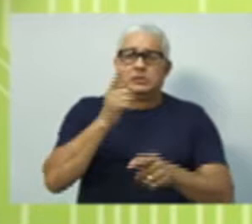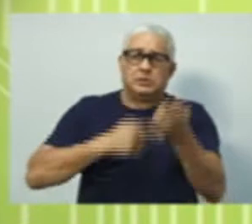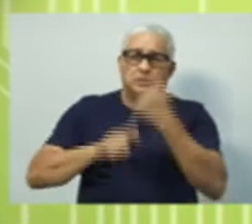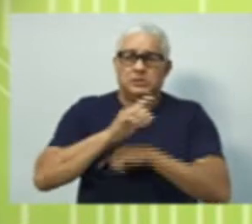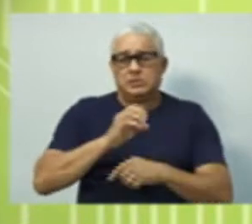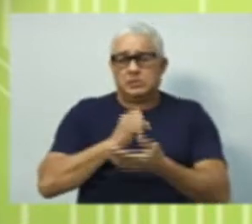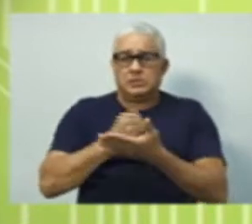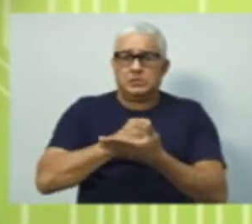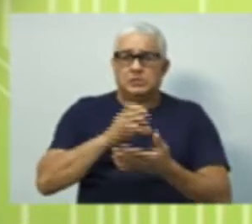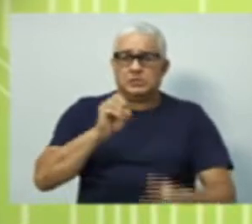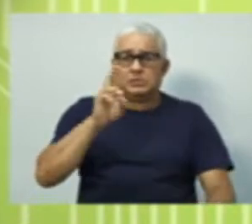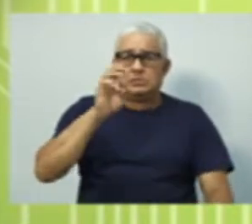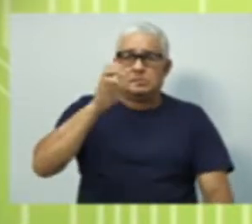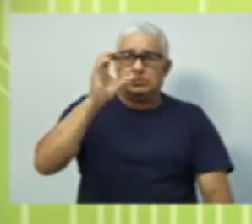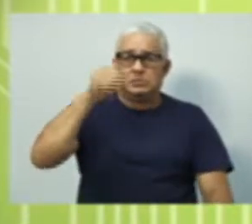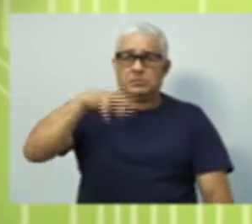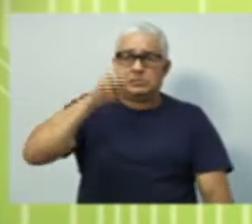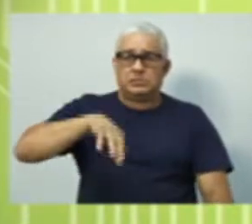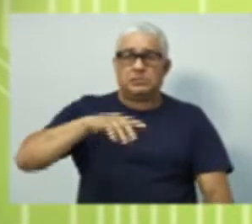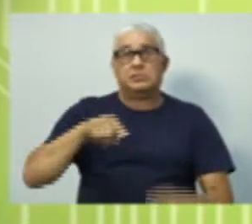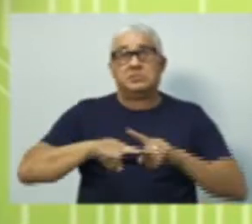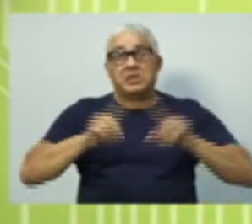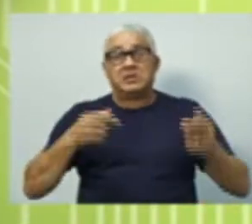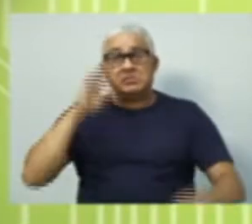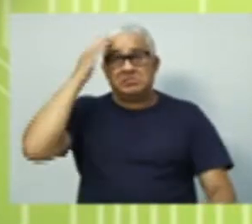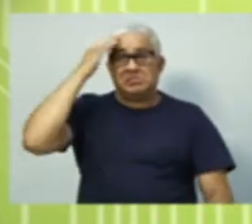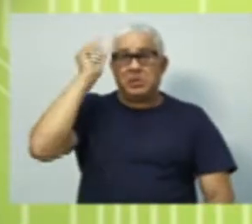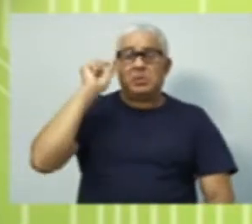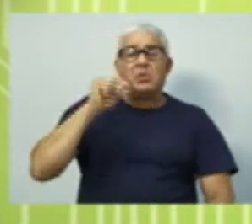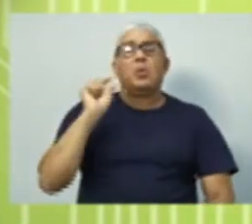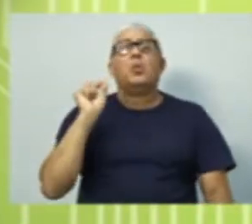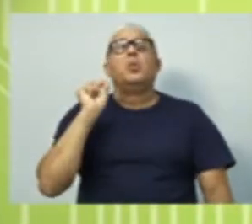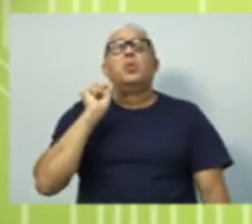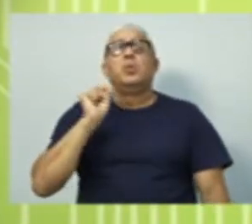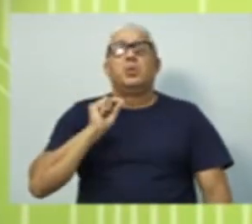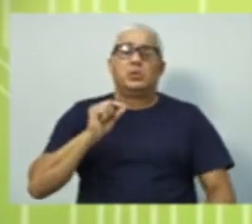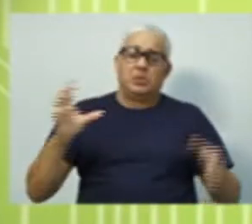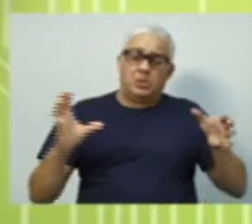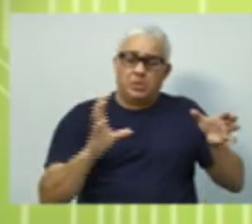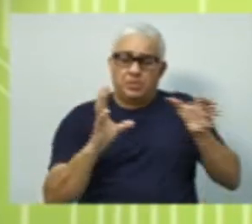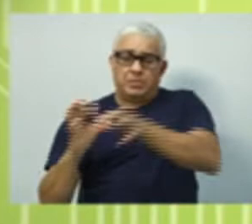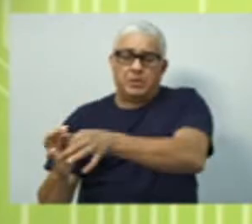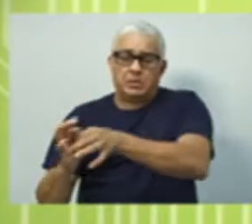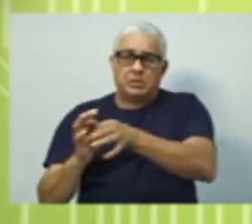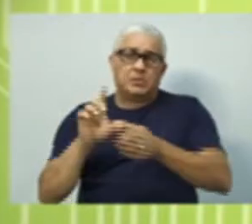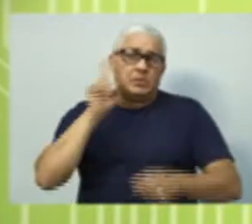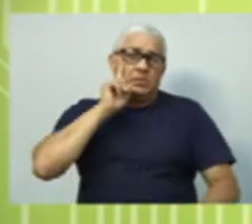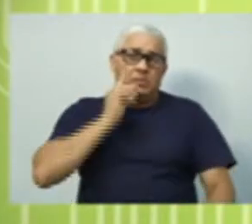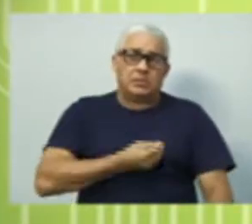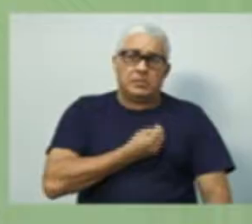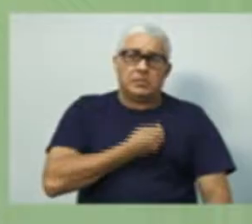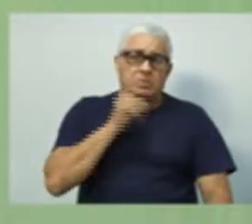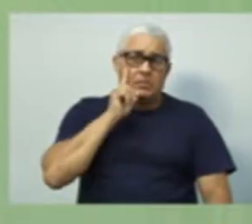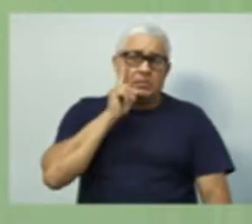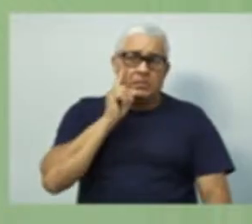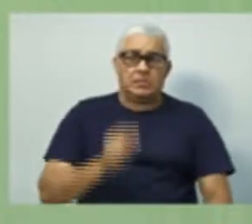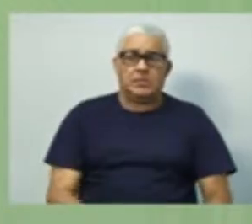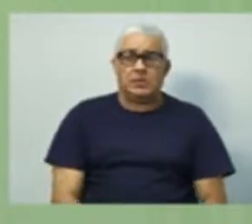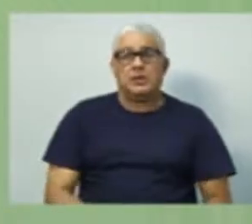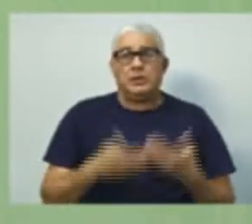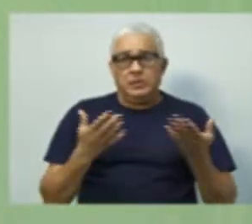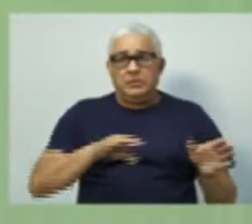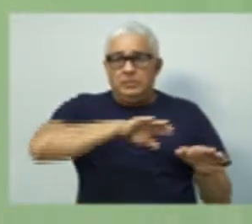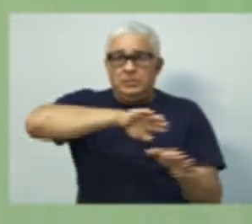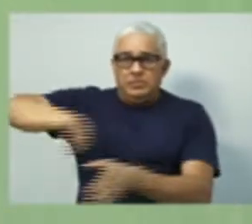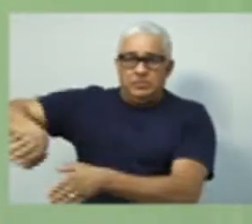orçamento. Mas não atinamos nem nos ligamos para o que existe ligação nisso na nossa rotina. Muito bem, nós